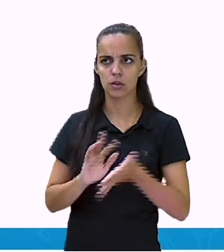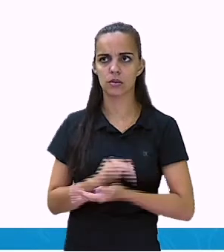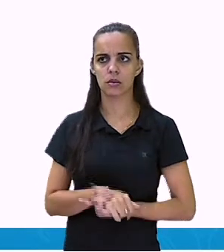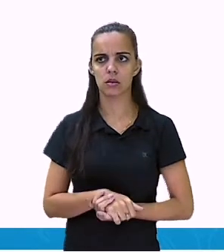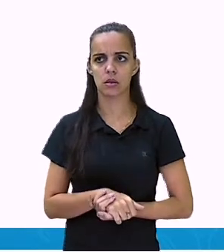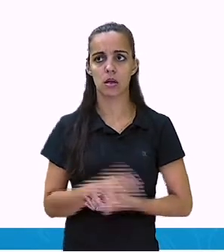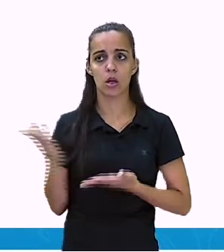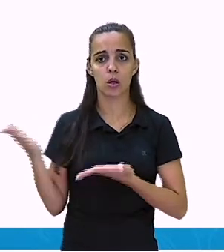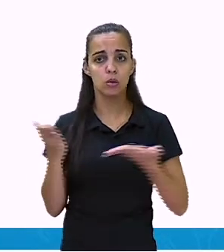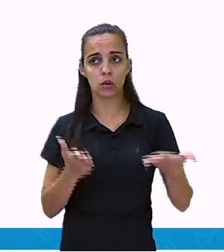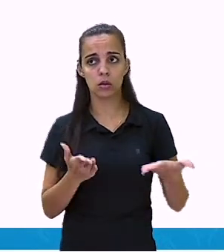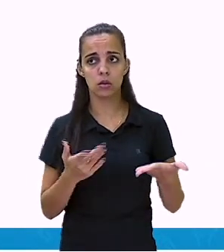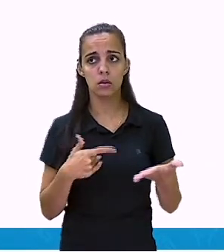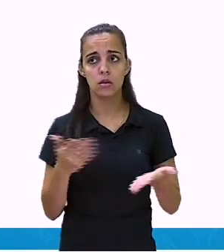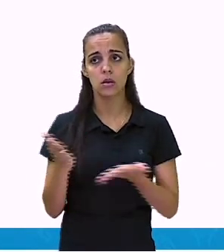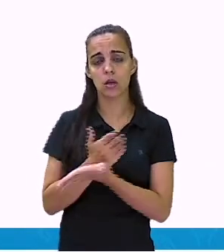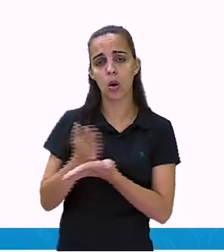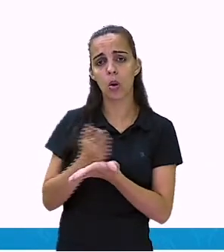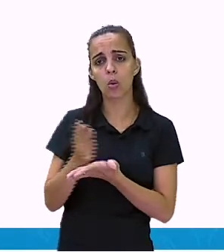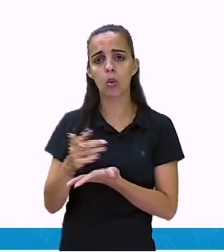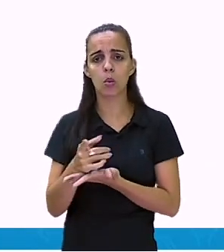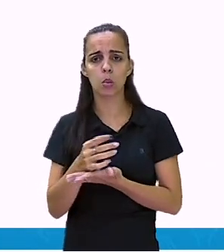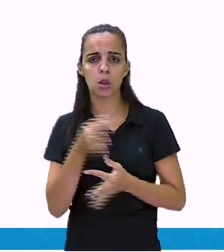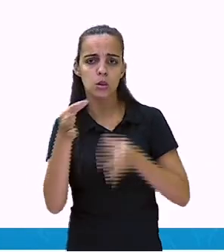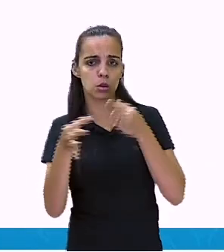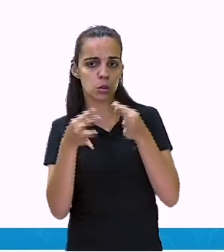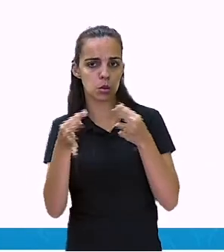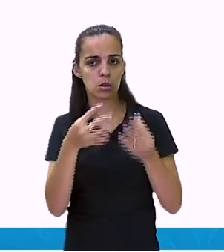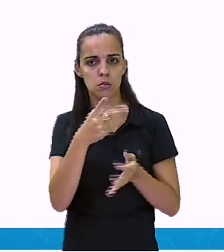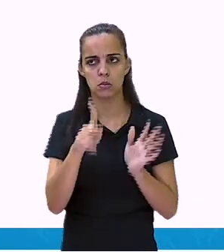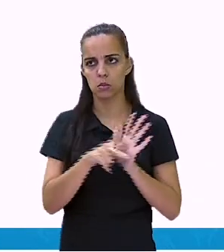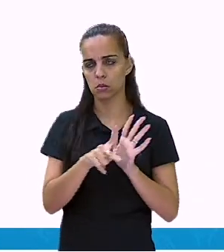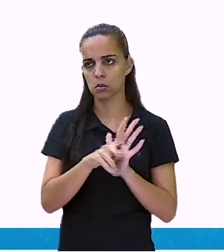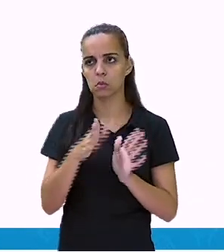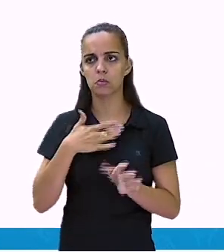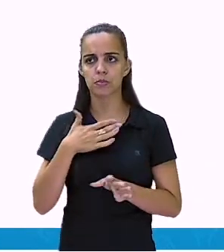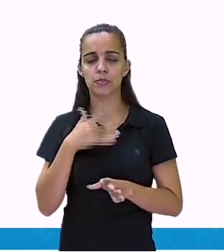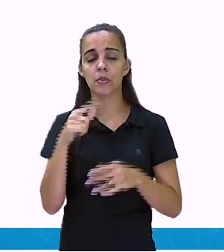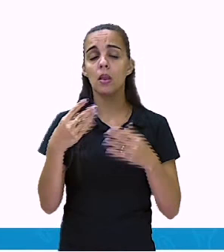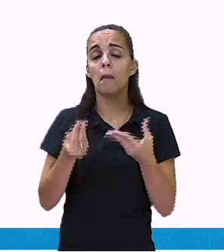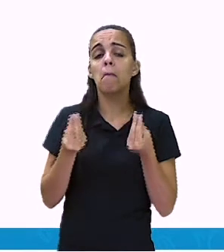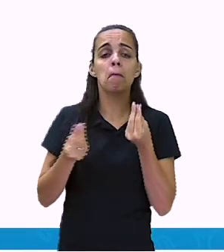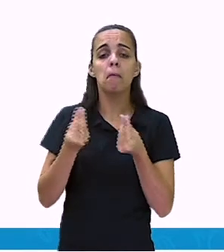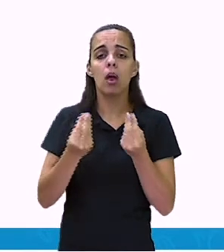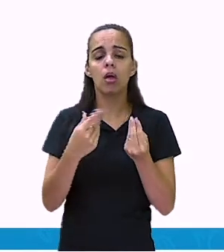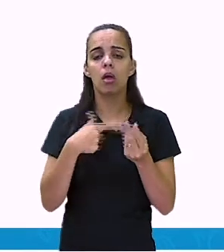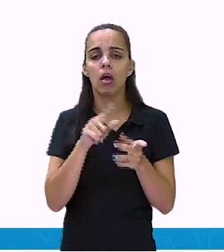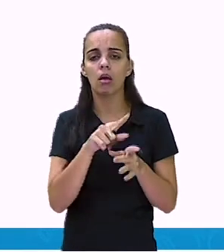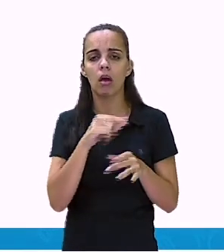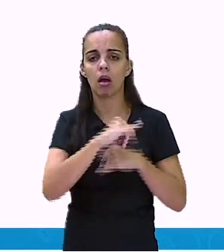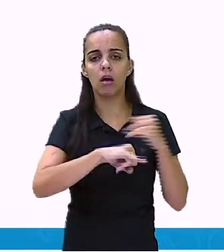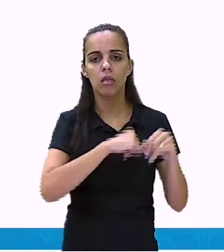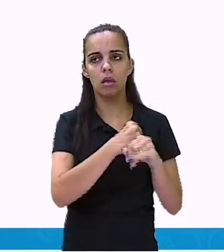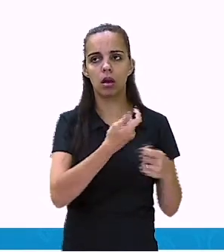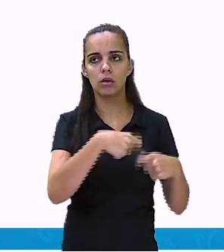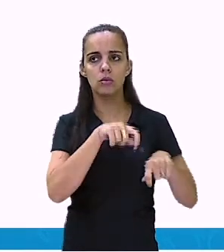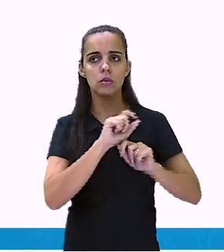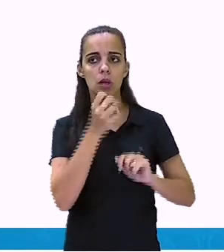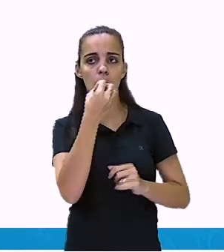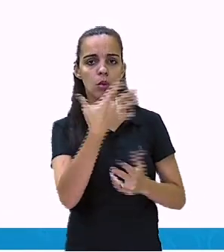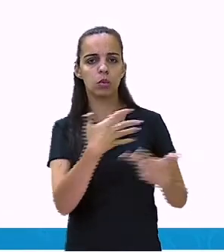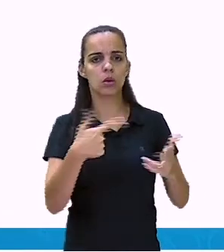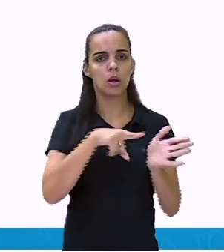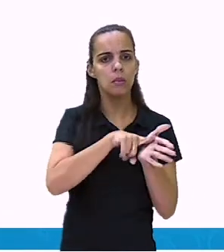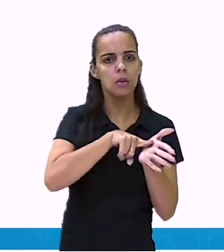eu trouxe aqui algumas sugestões, como pesquisas, para que serve a internet, né? O lado bom da internet.